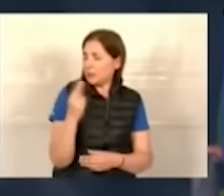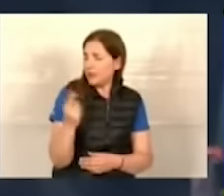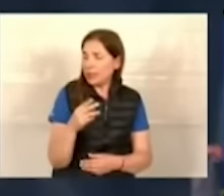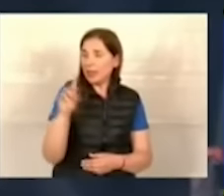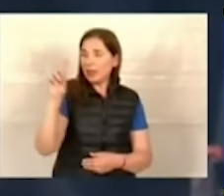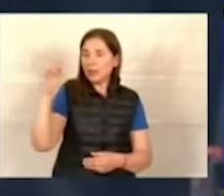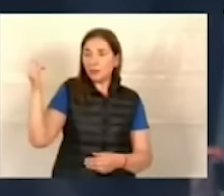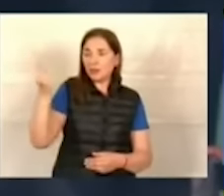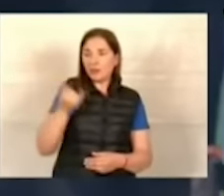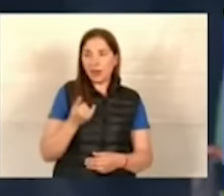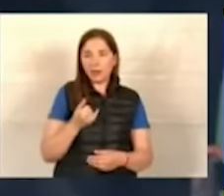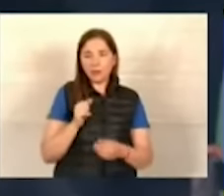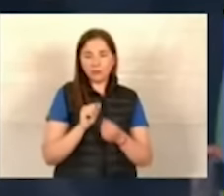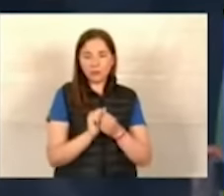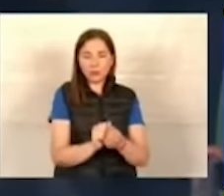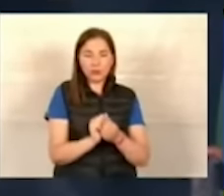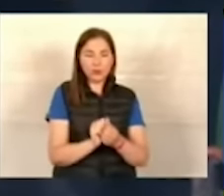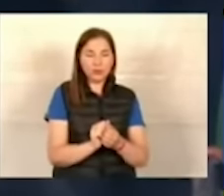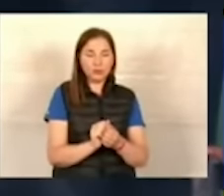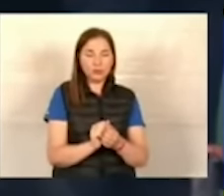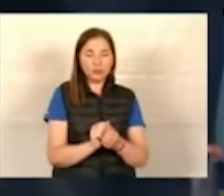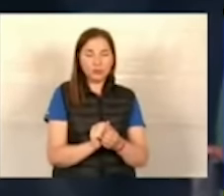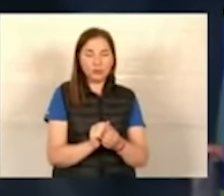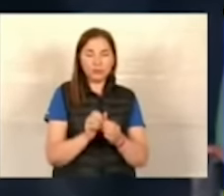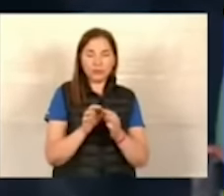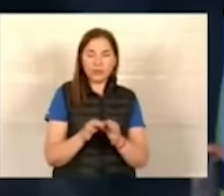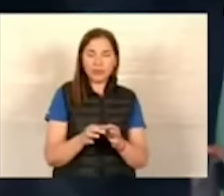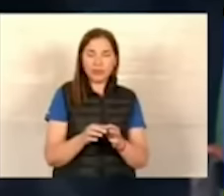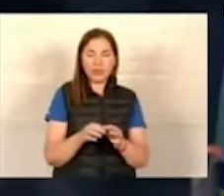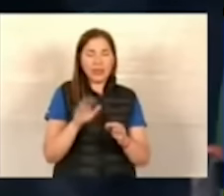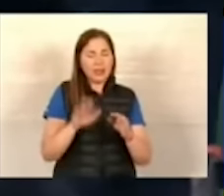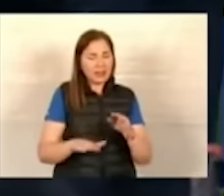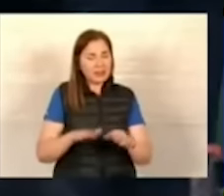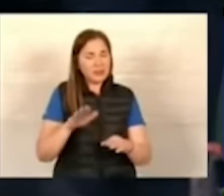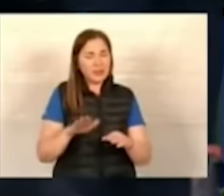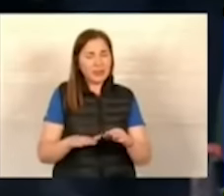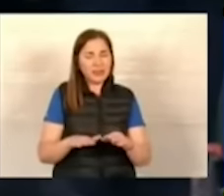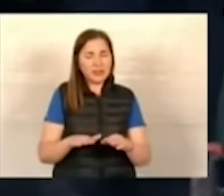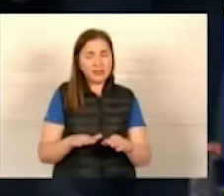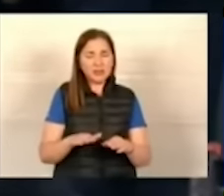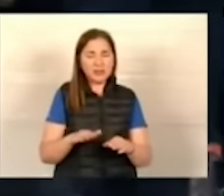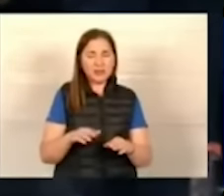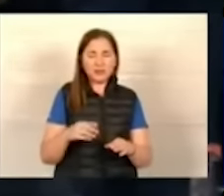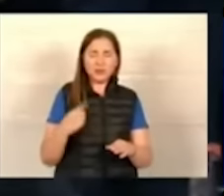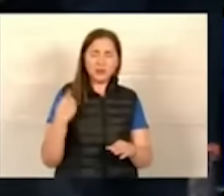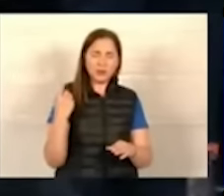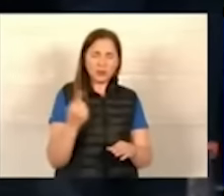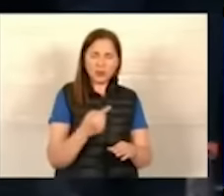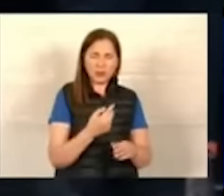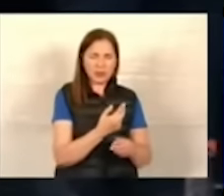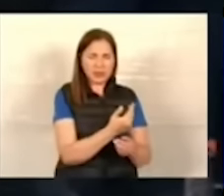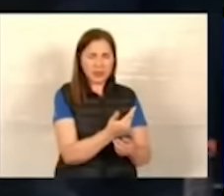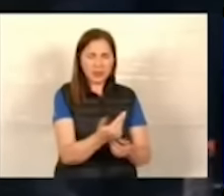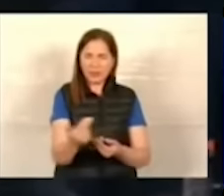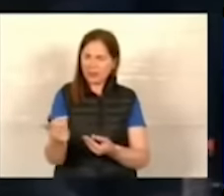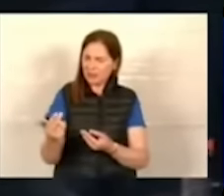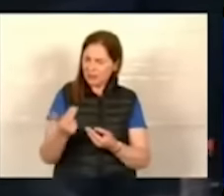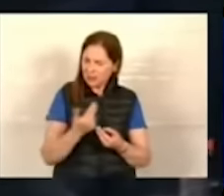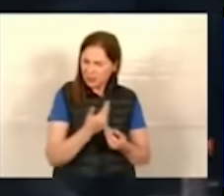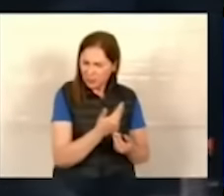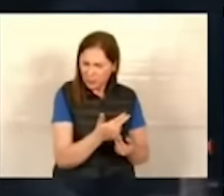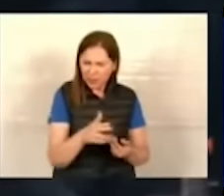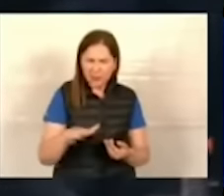eu sou contigo nós às vezes todos nós dirigentes